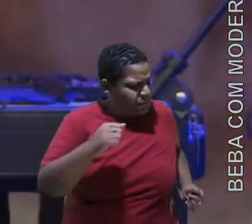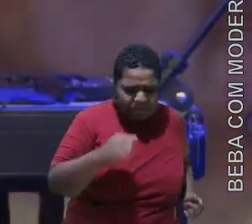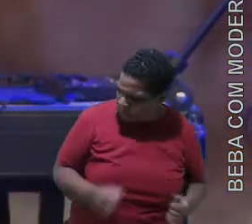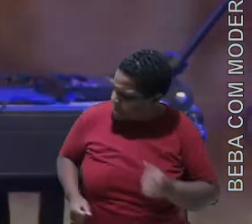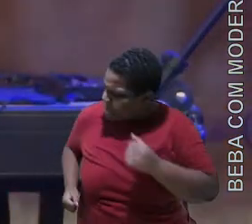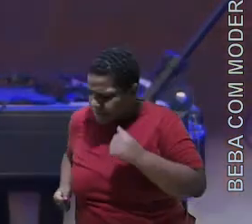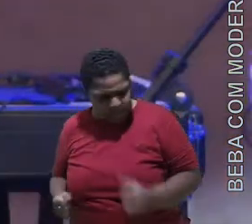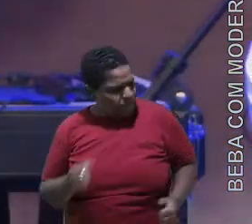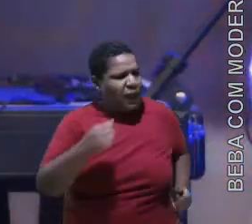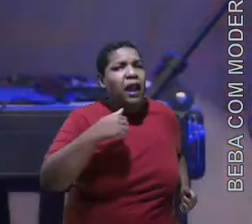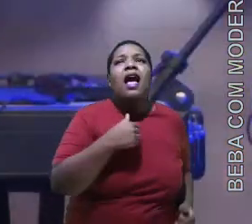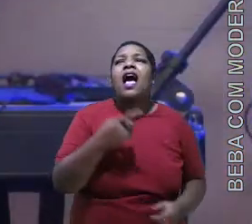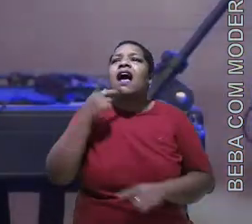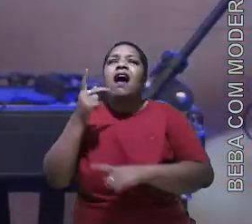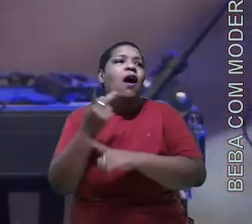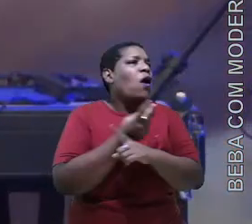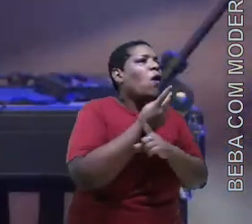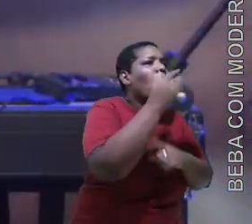O